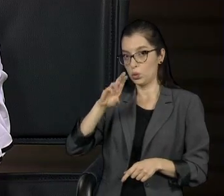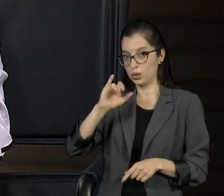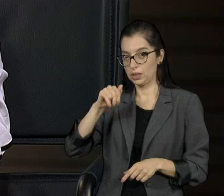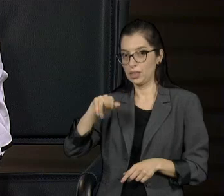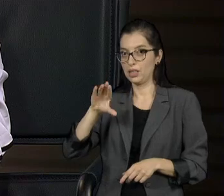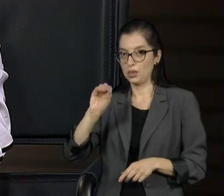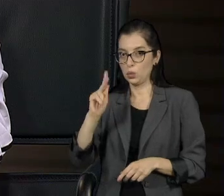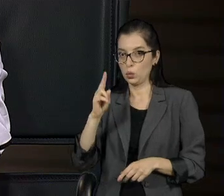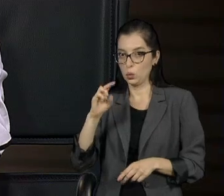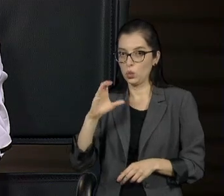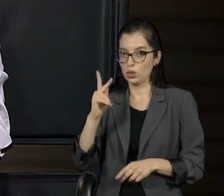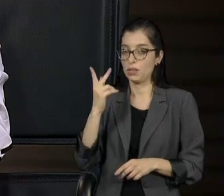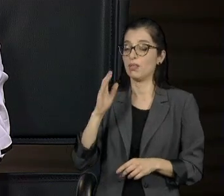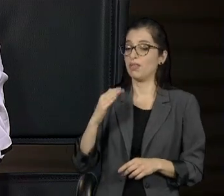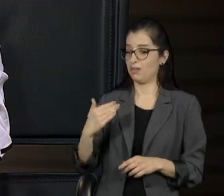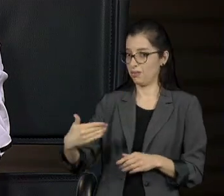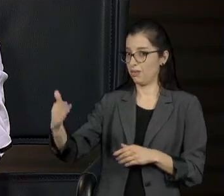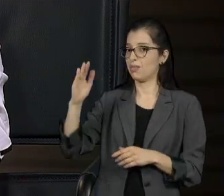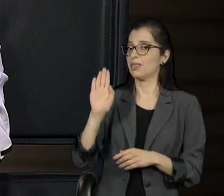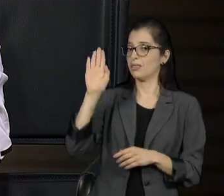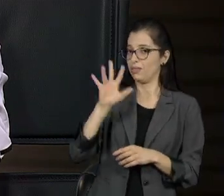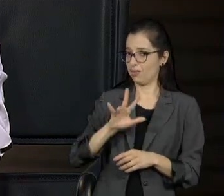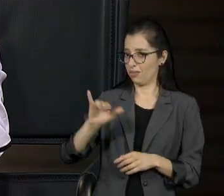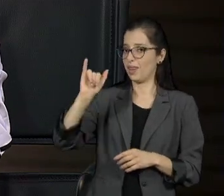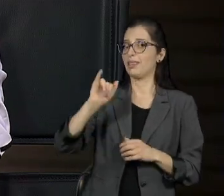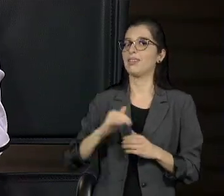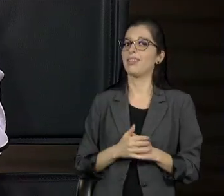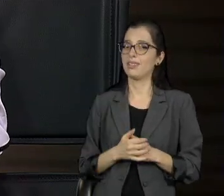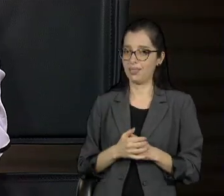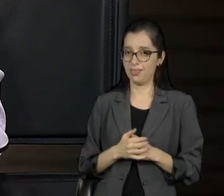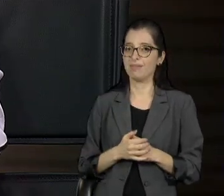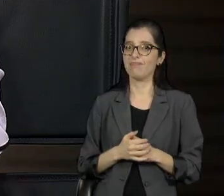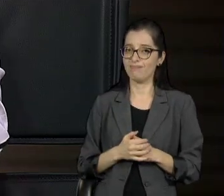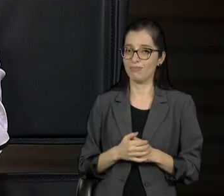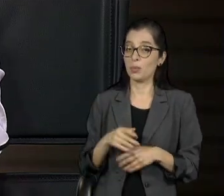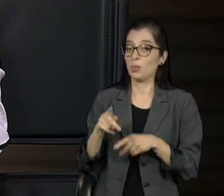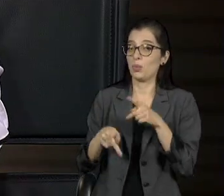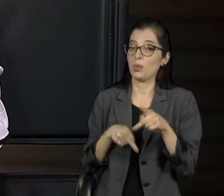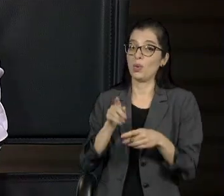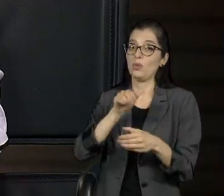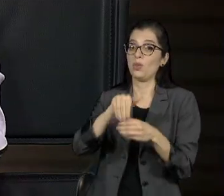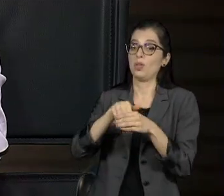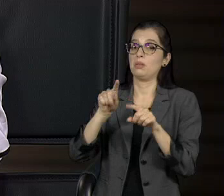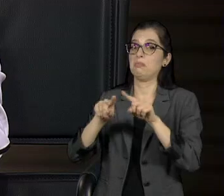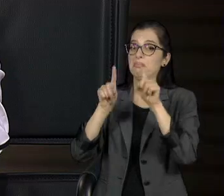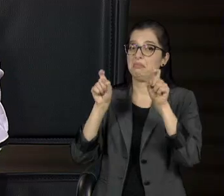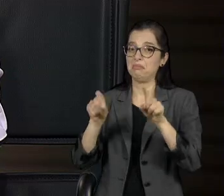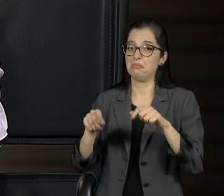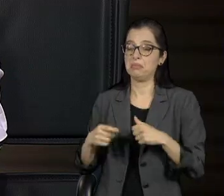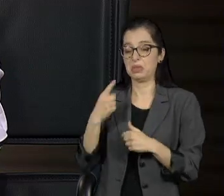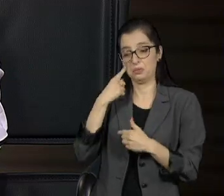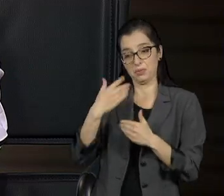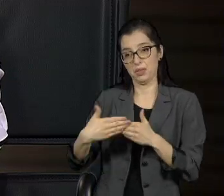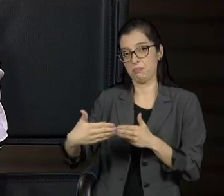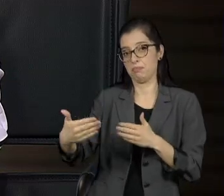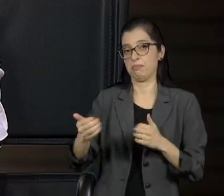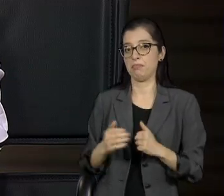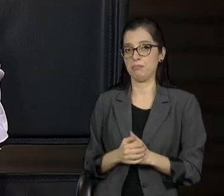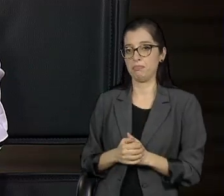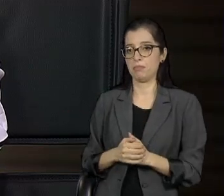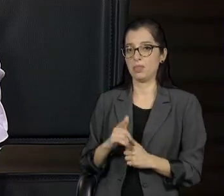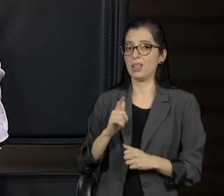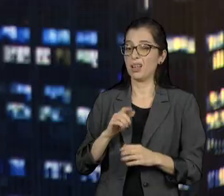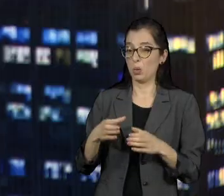tempo, né? Então pode ser que isso se forme aí como uma alternativa e aí a direita também a extrema direita, né, também vai se